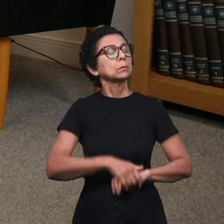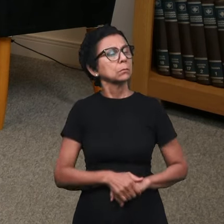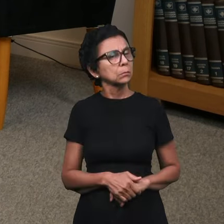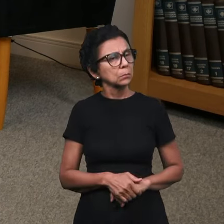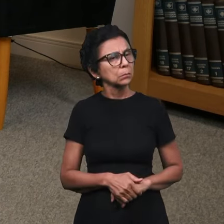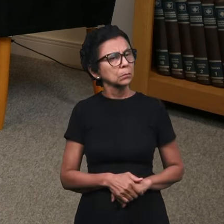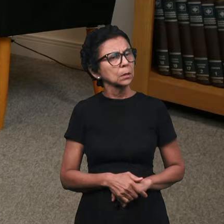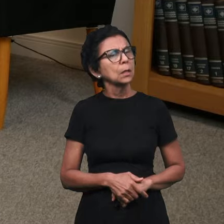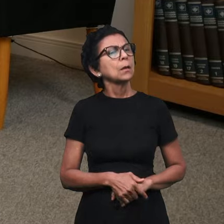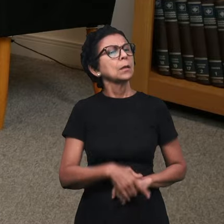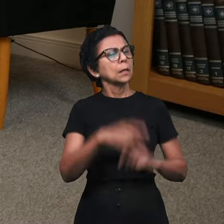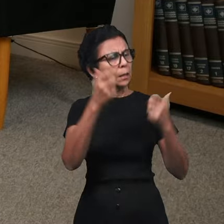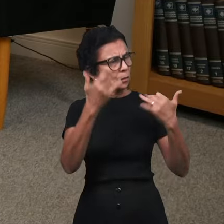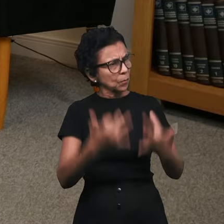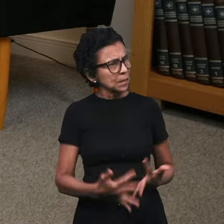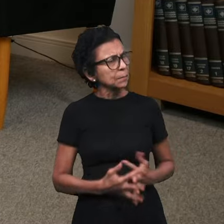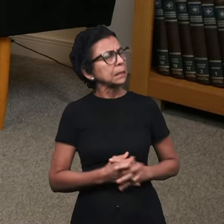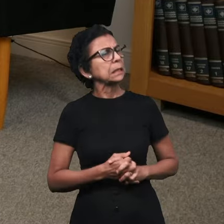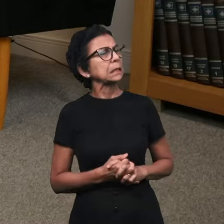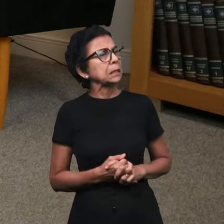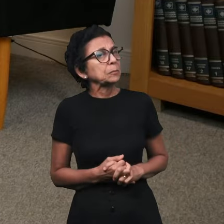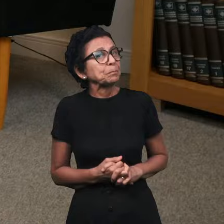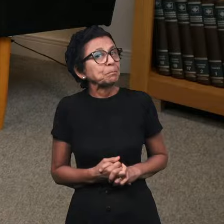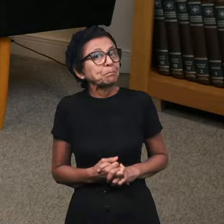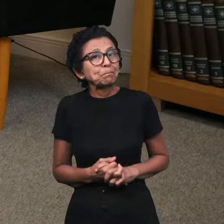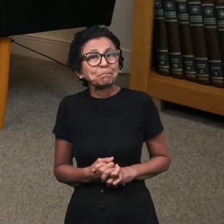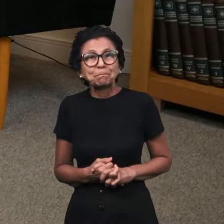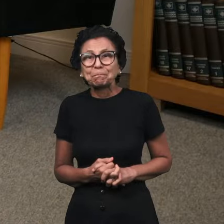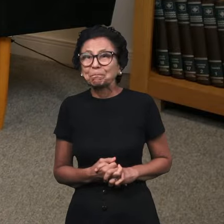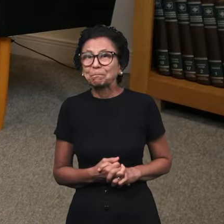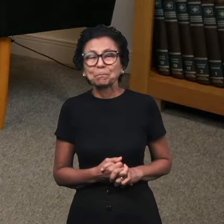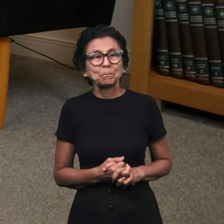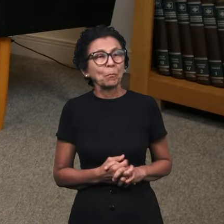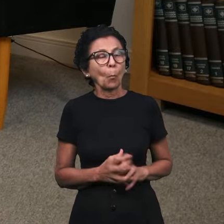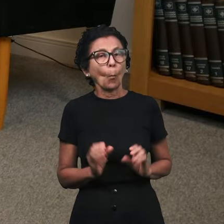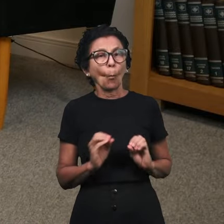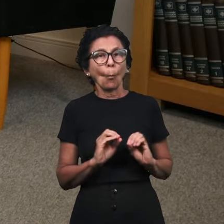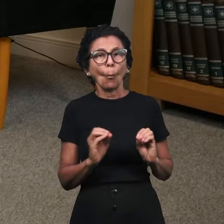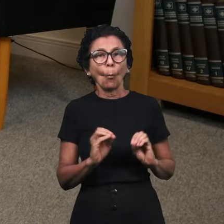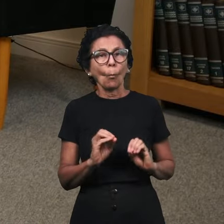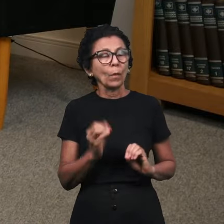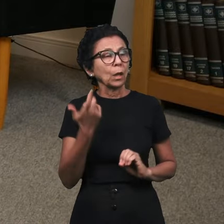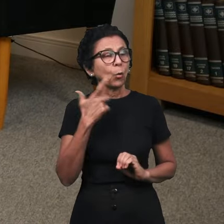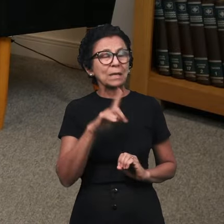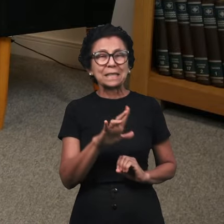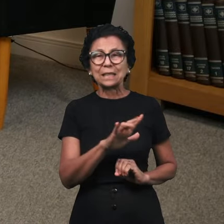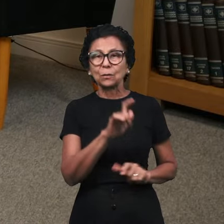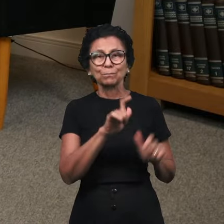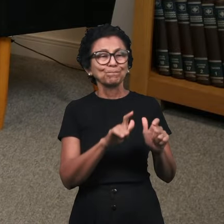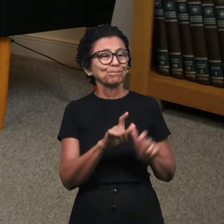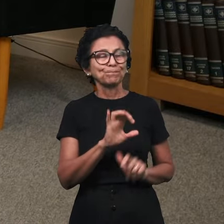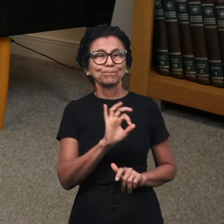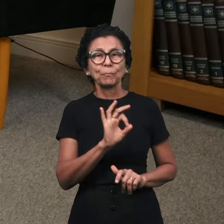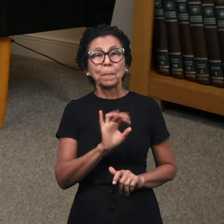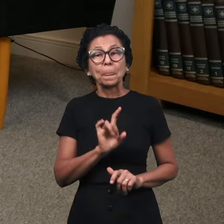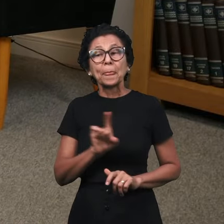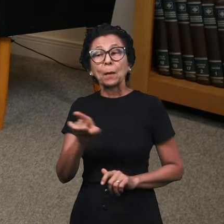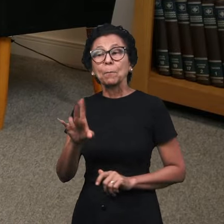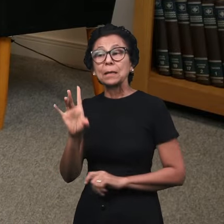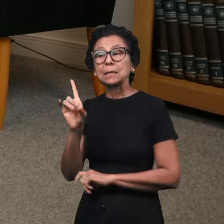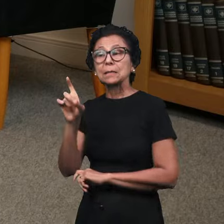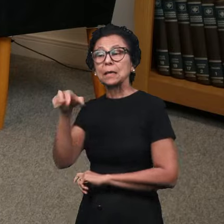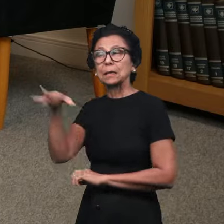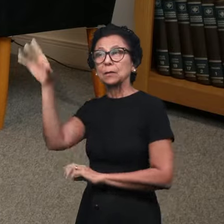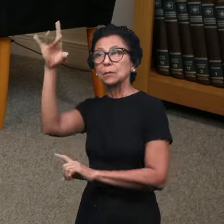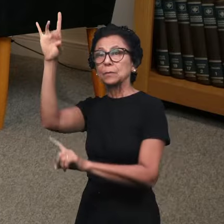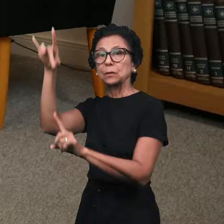tive e mais do que isso, eu quero a interpretação. Nenhum deles conseguiu. No entanto, Daniel, que tinha o espírito excelente